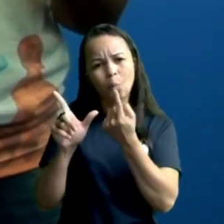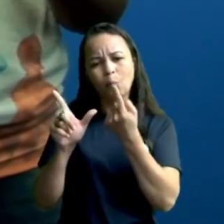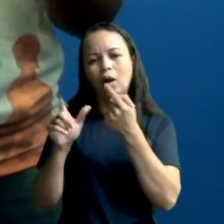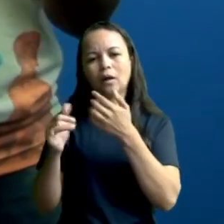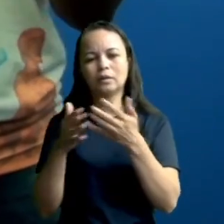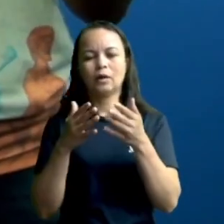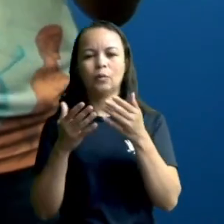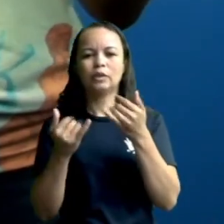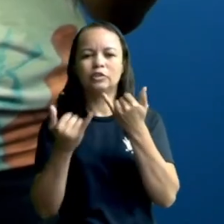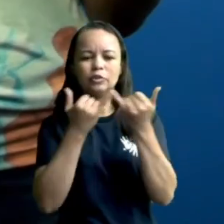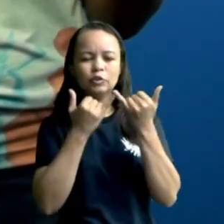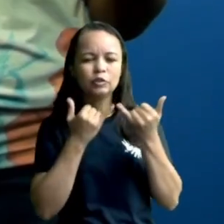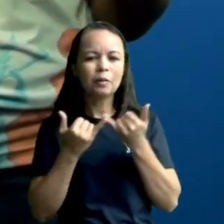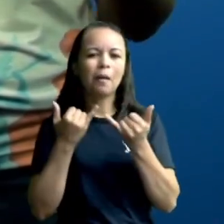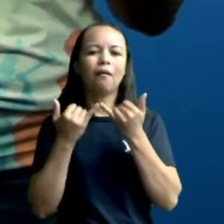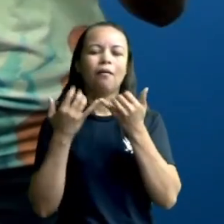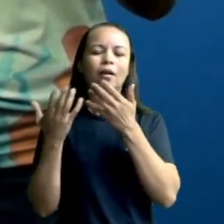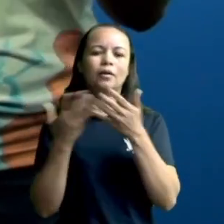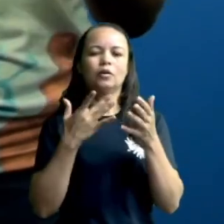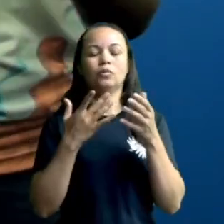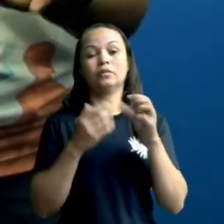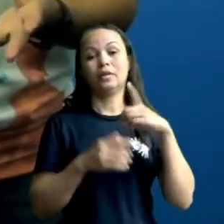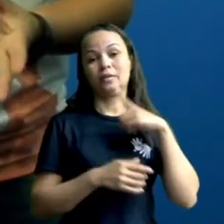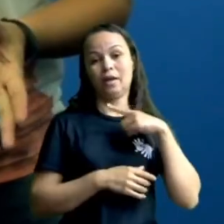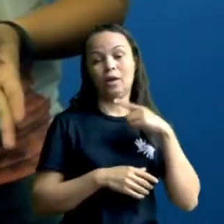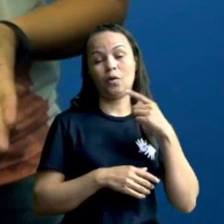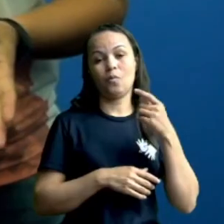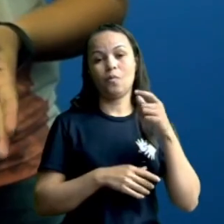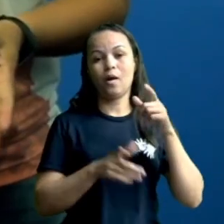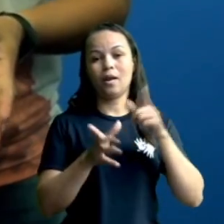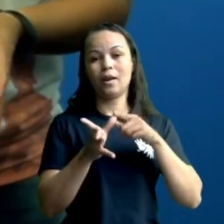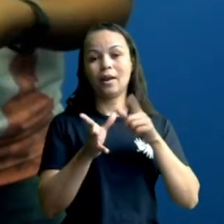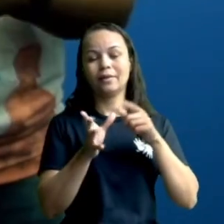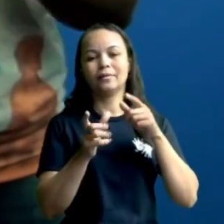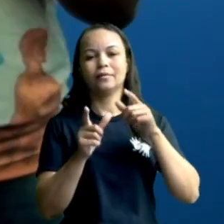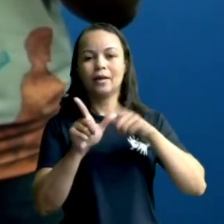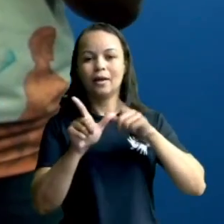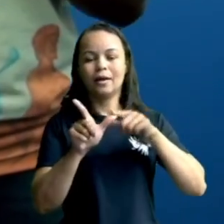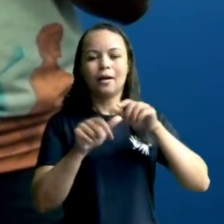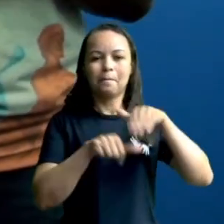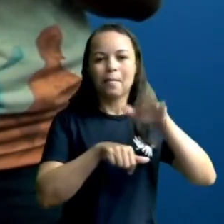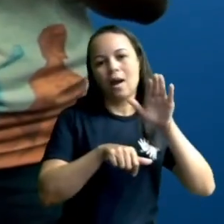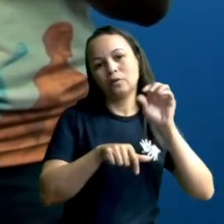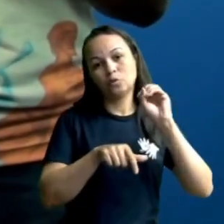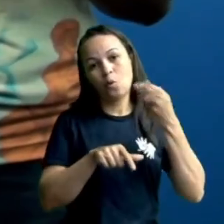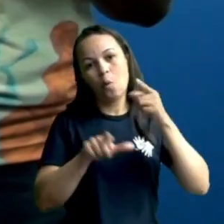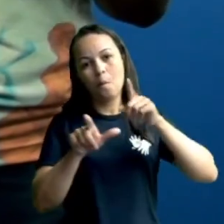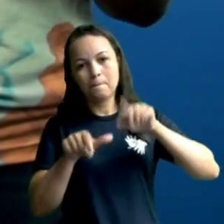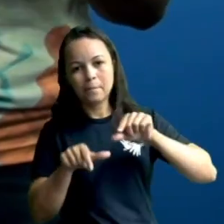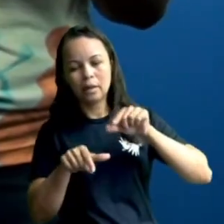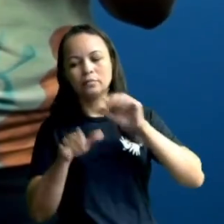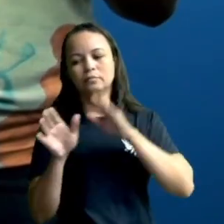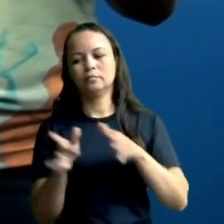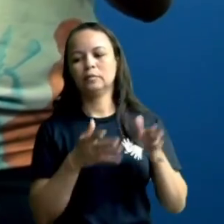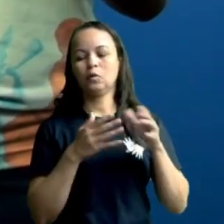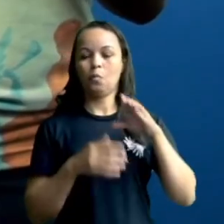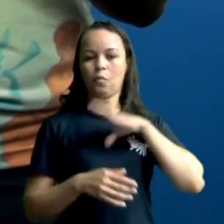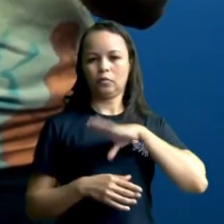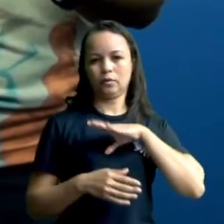forma semelhante. Ou a gente tem uma letra menos, ou a gente tem uma letra mais do português. Mas que na hora que a